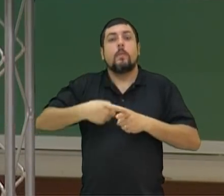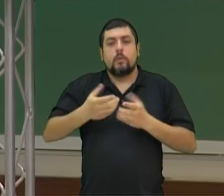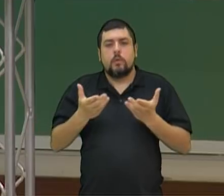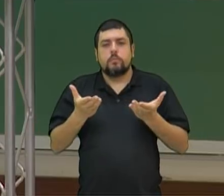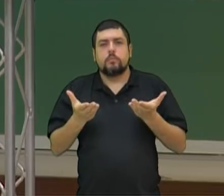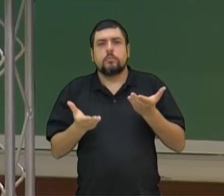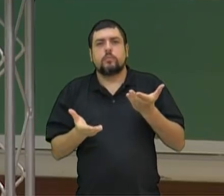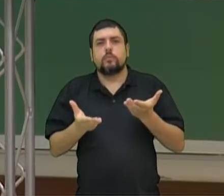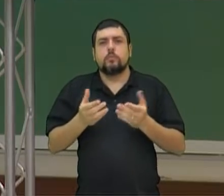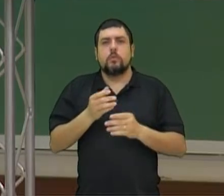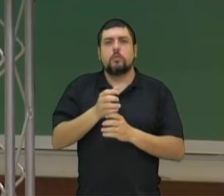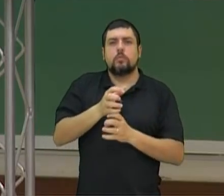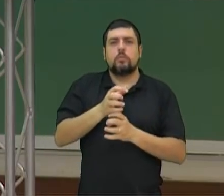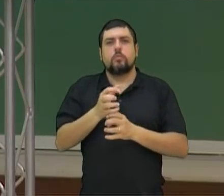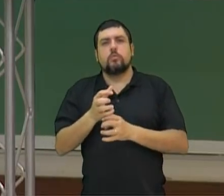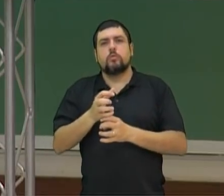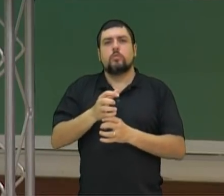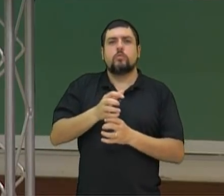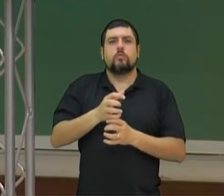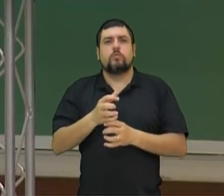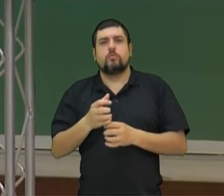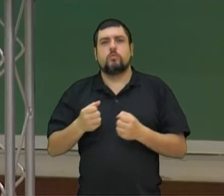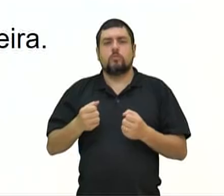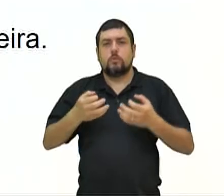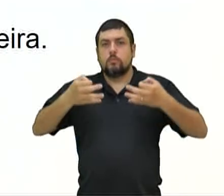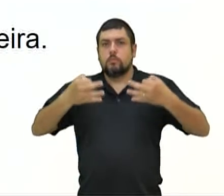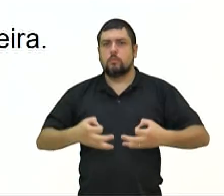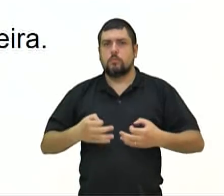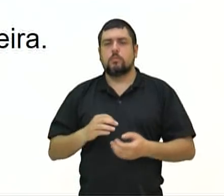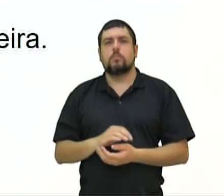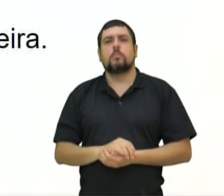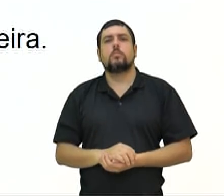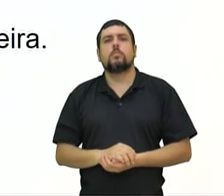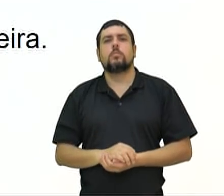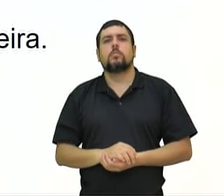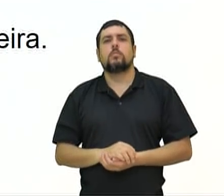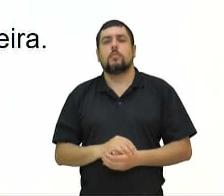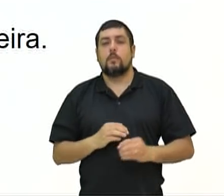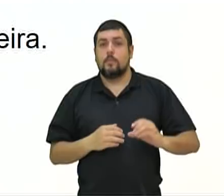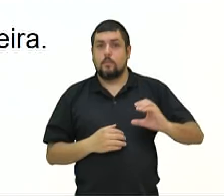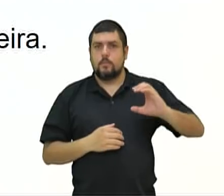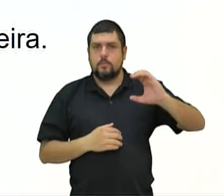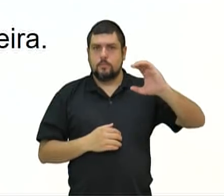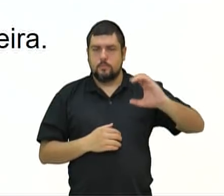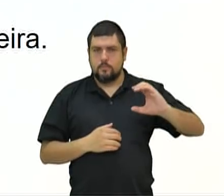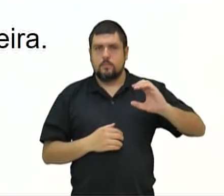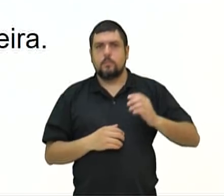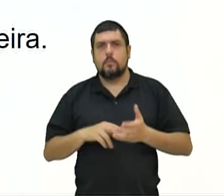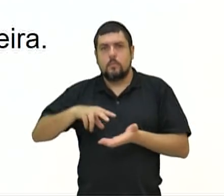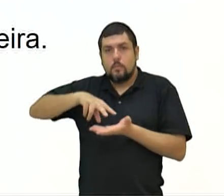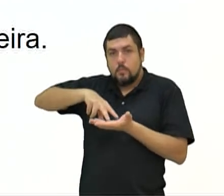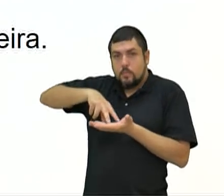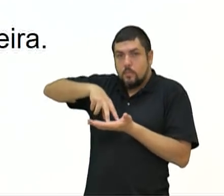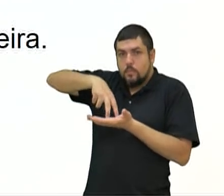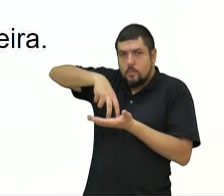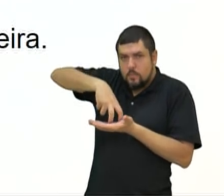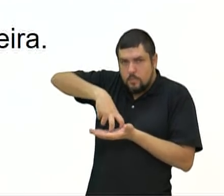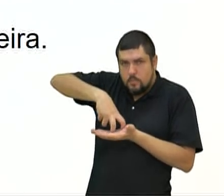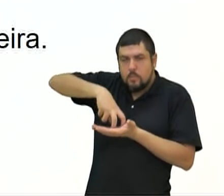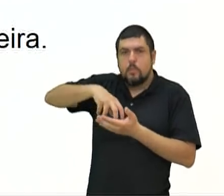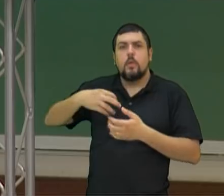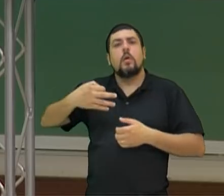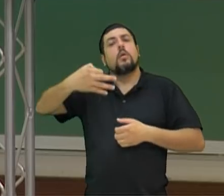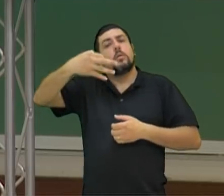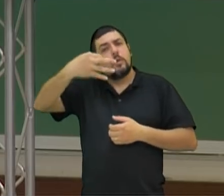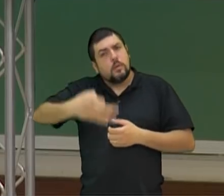do peso dentro dela. Então, esta é a que prejudica. Letra C, abaixar-se dobrando o joelho. É assim que a gente